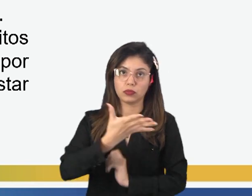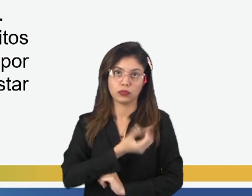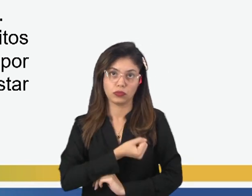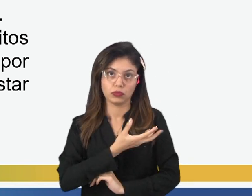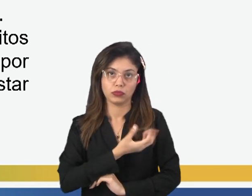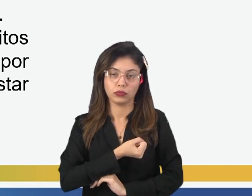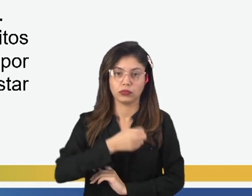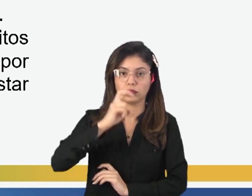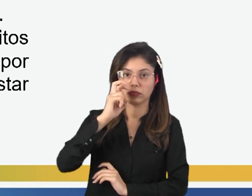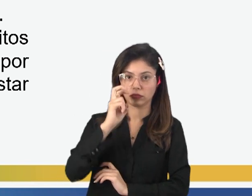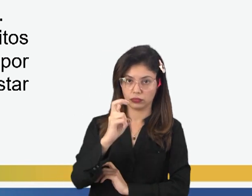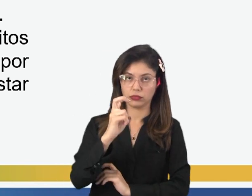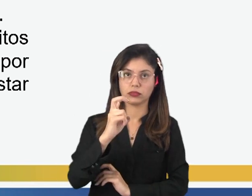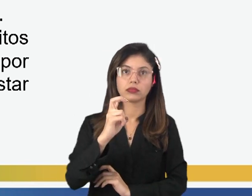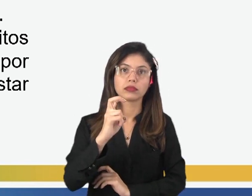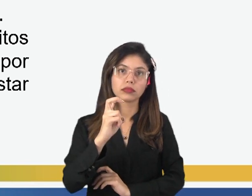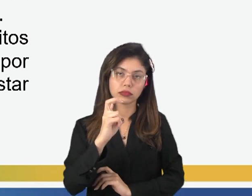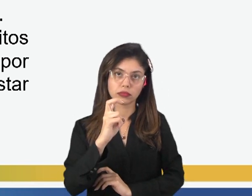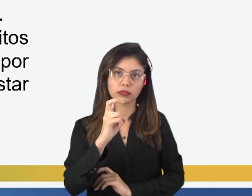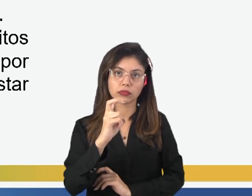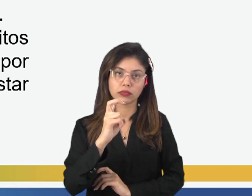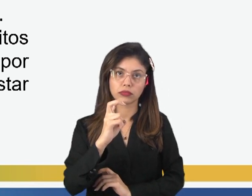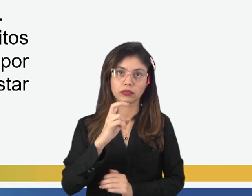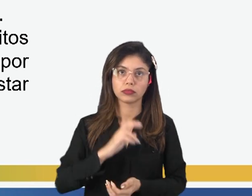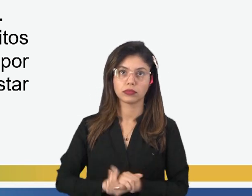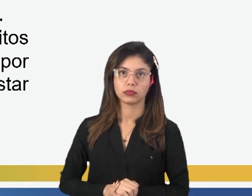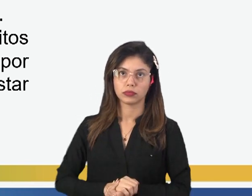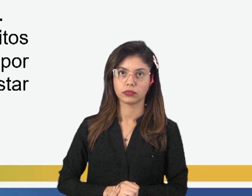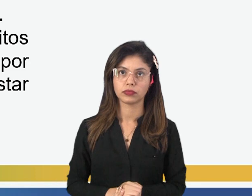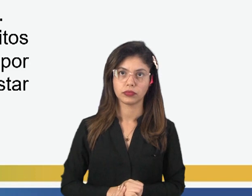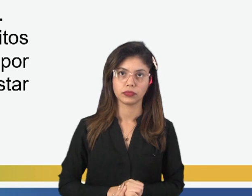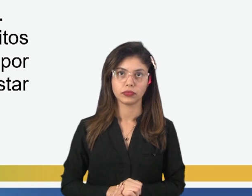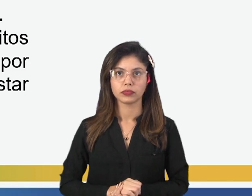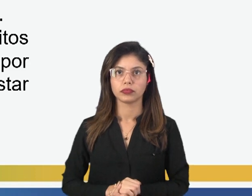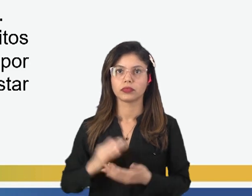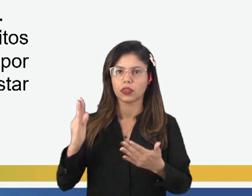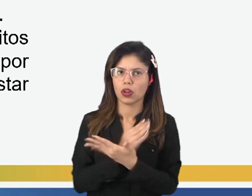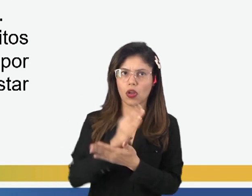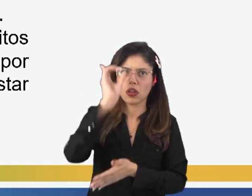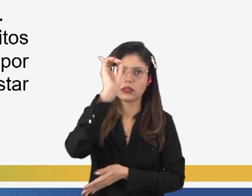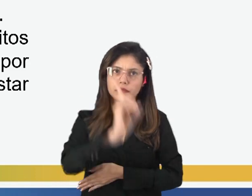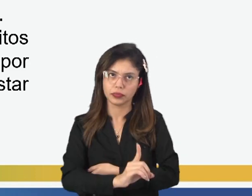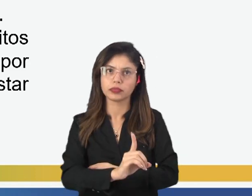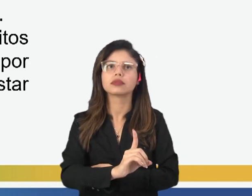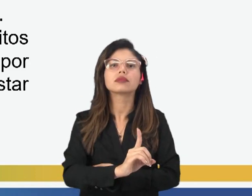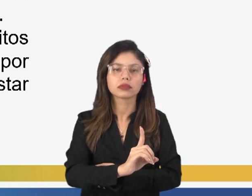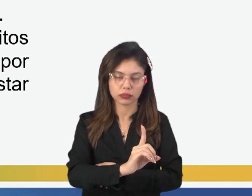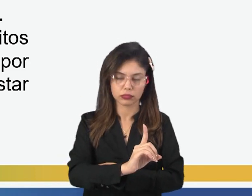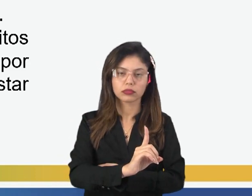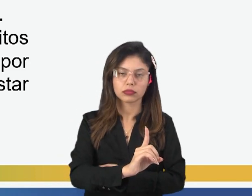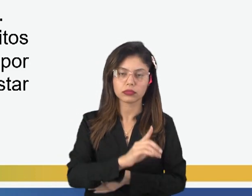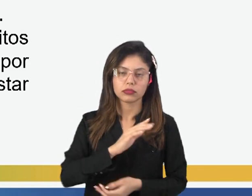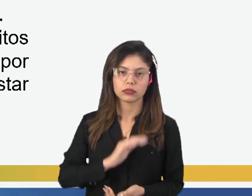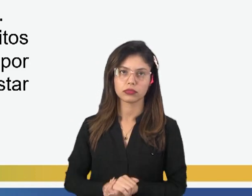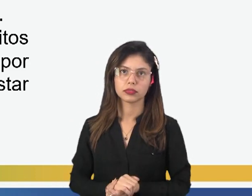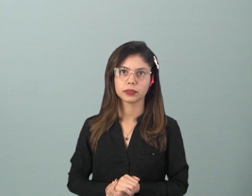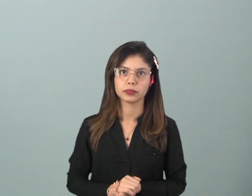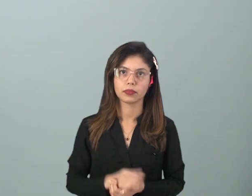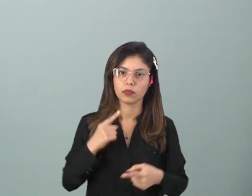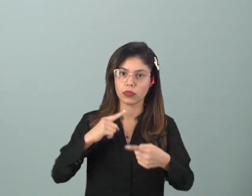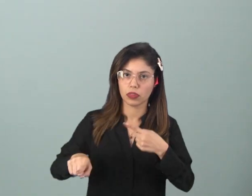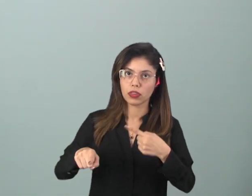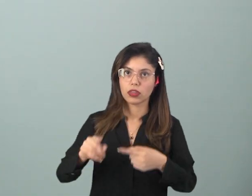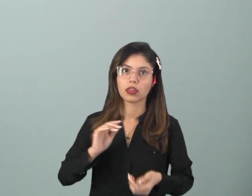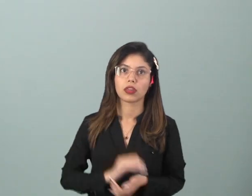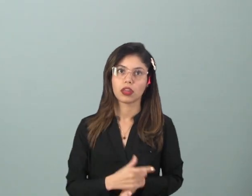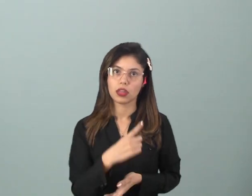institucionalizado o ato institucional chamado 5, número 5, que é o AI-5. Esse ato, gente, proibiu